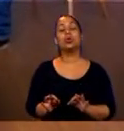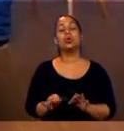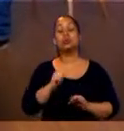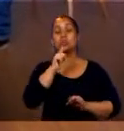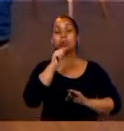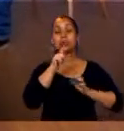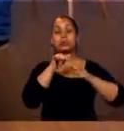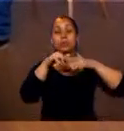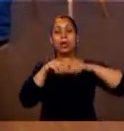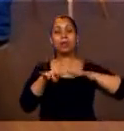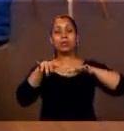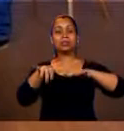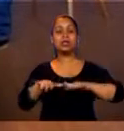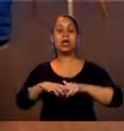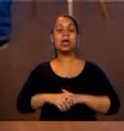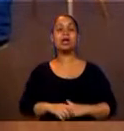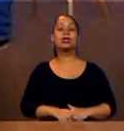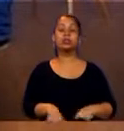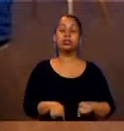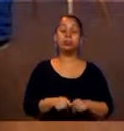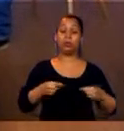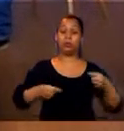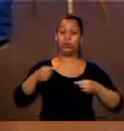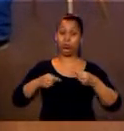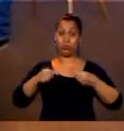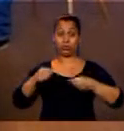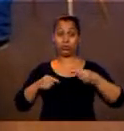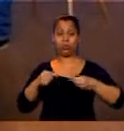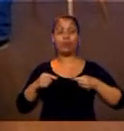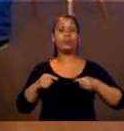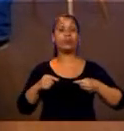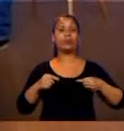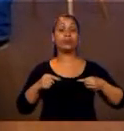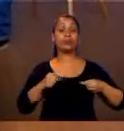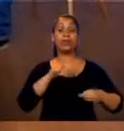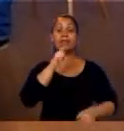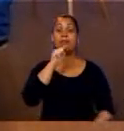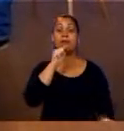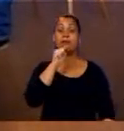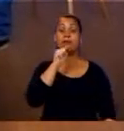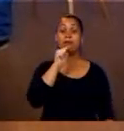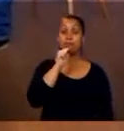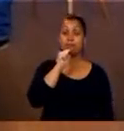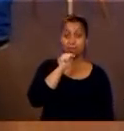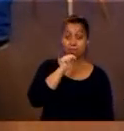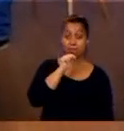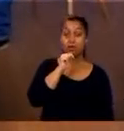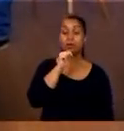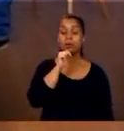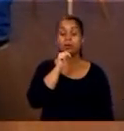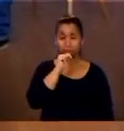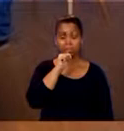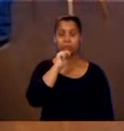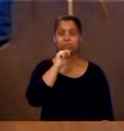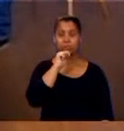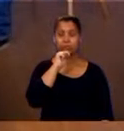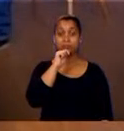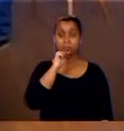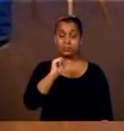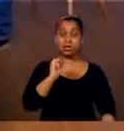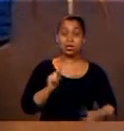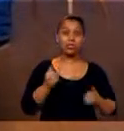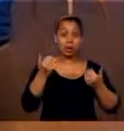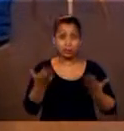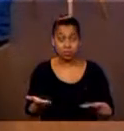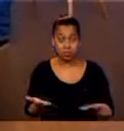dos mananciais, na discussão da água, se trazemos e como